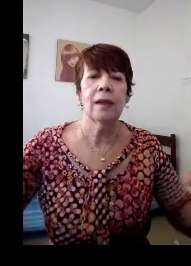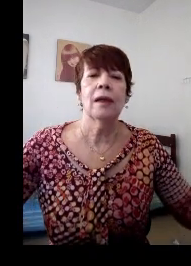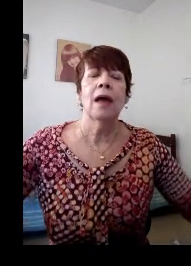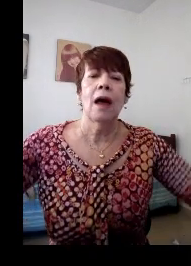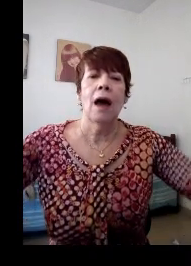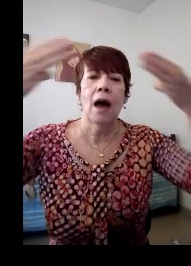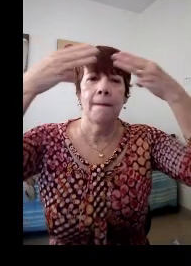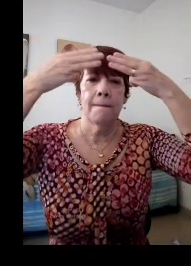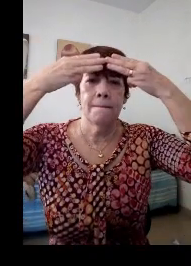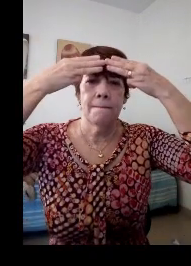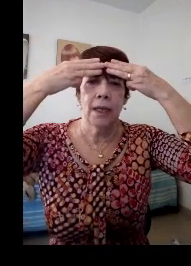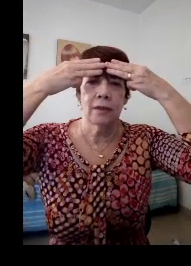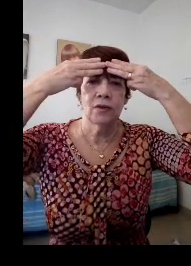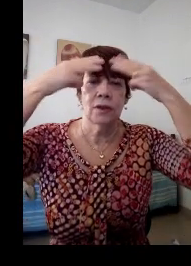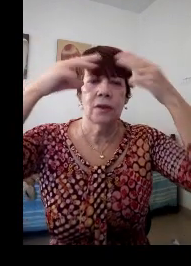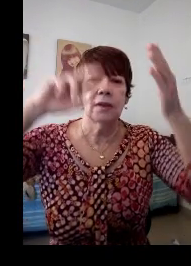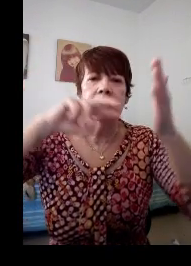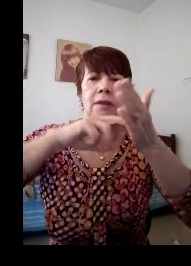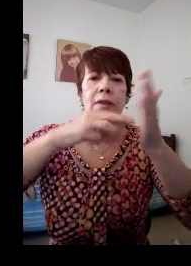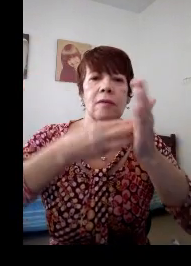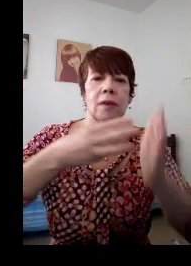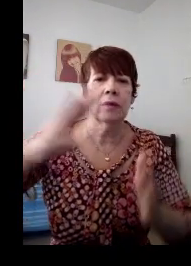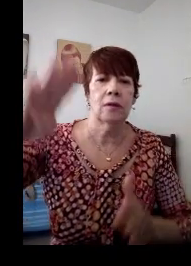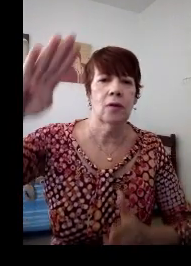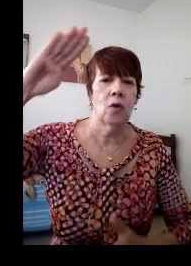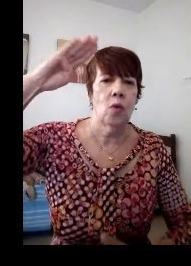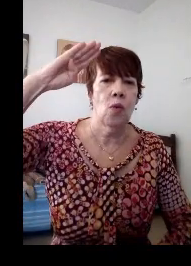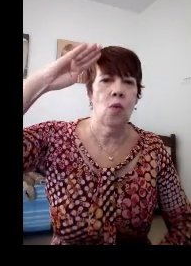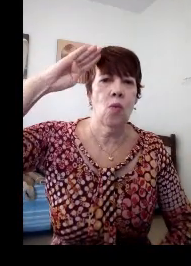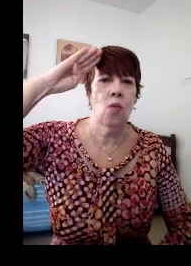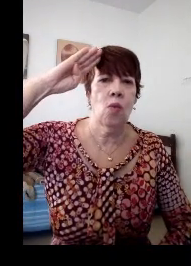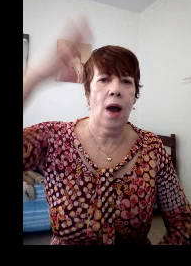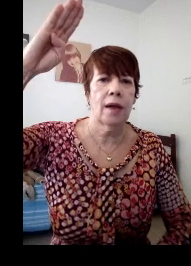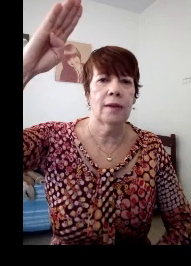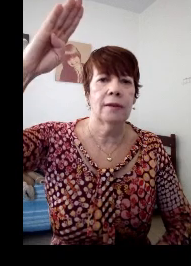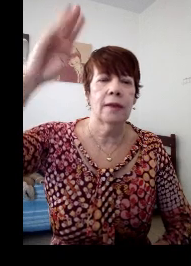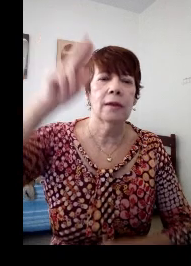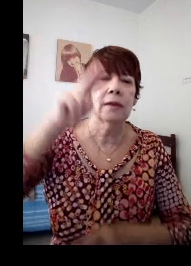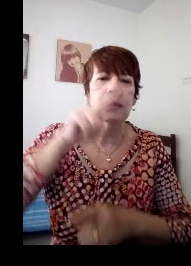de que a mente é a sentinela da alma. Se você ficar